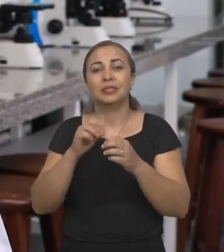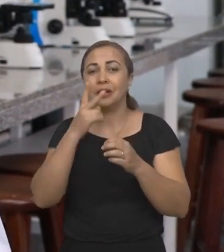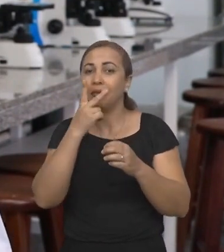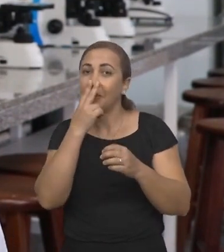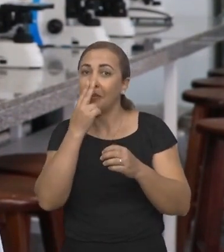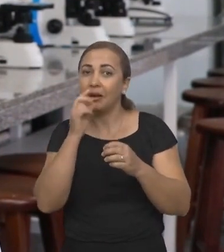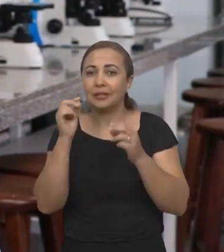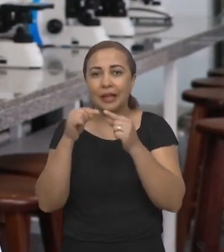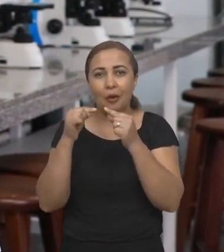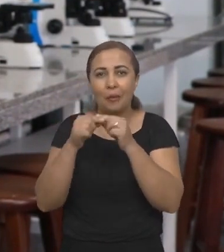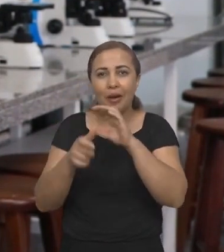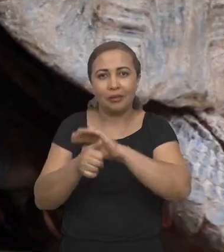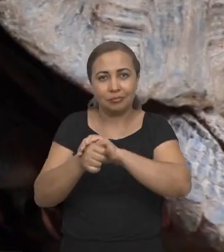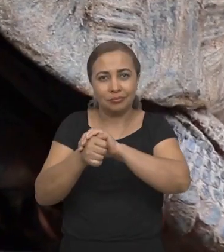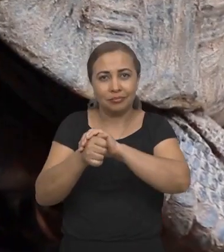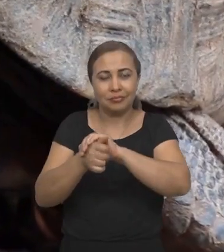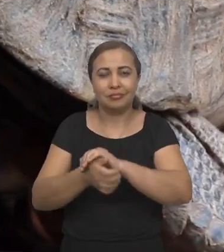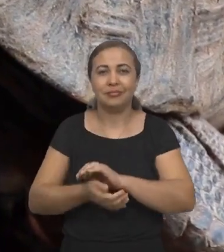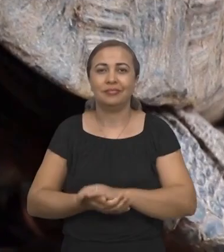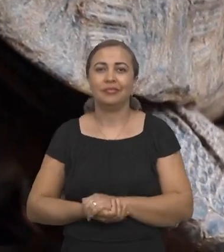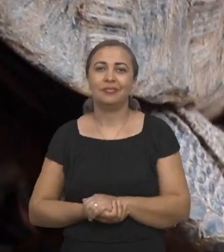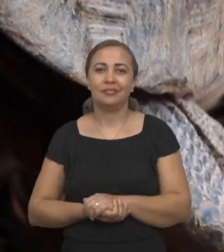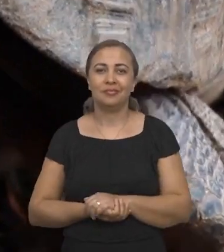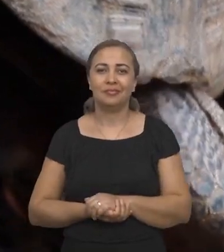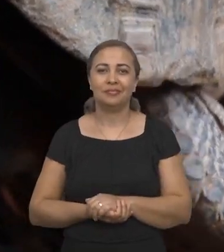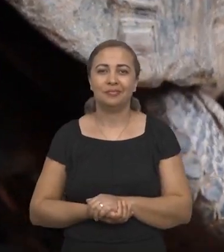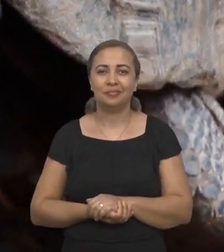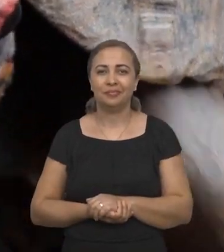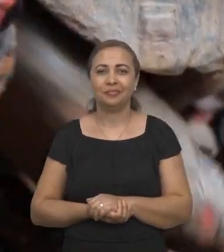simular a carapaça desse jabuti.